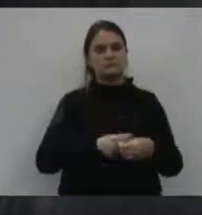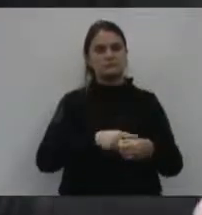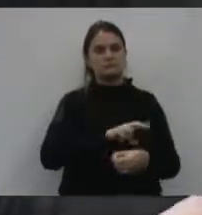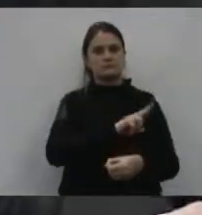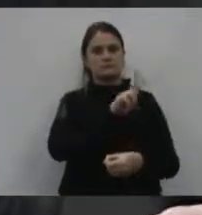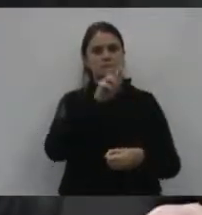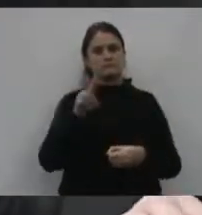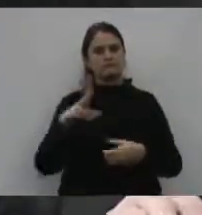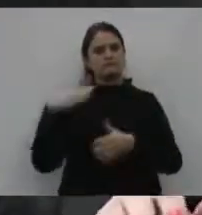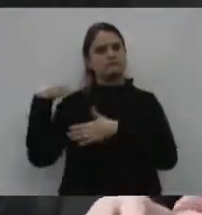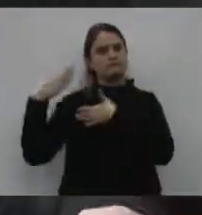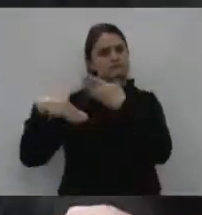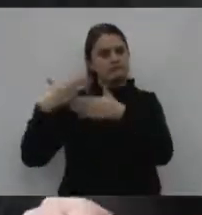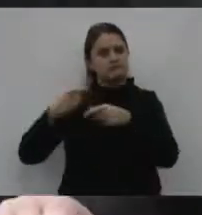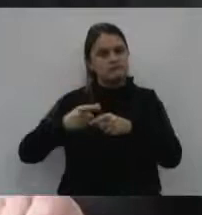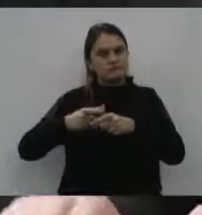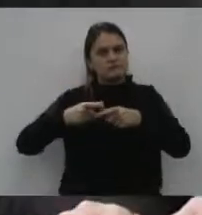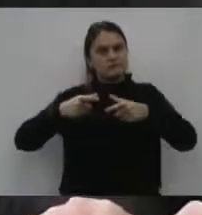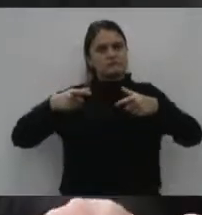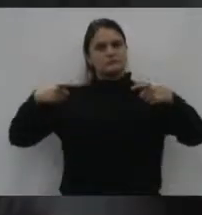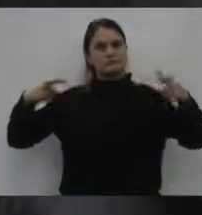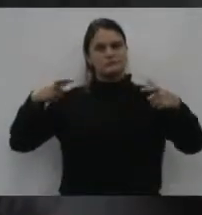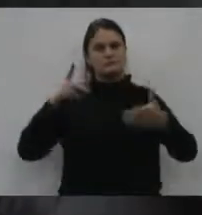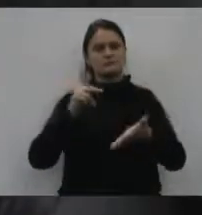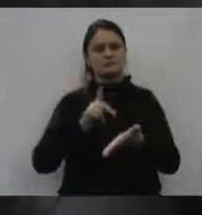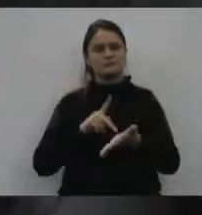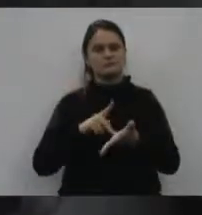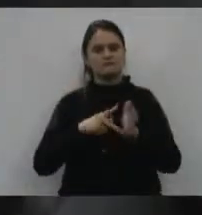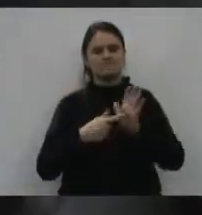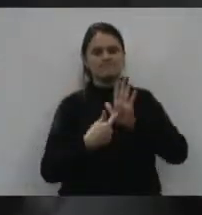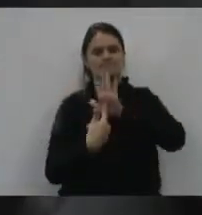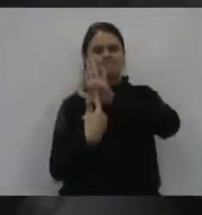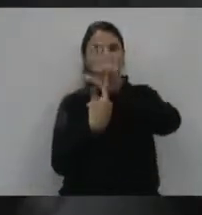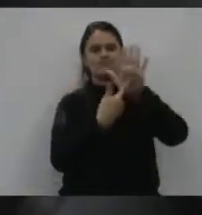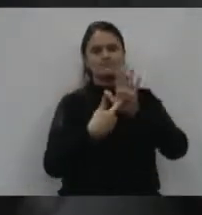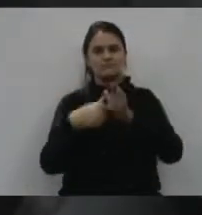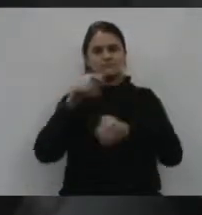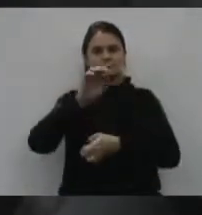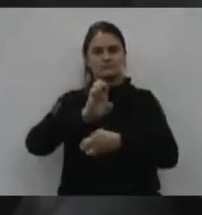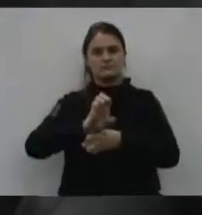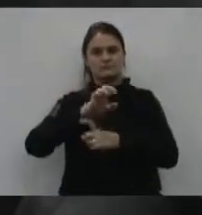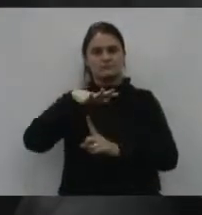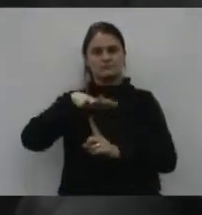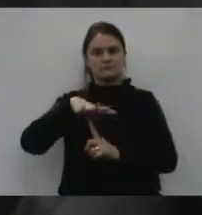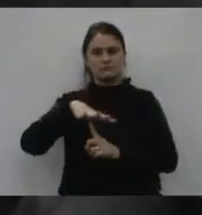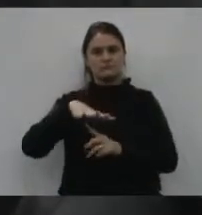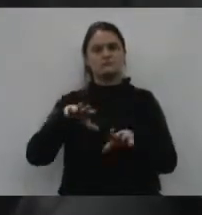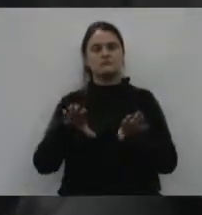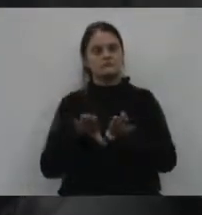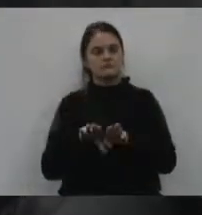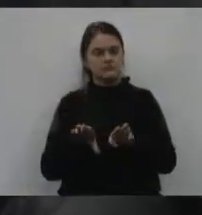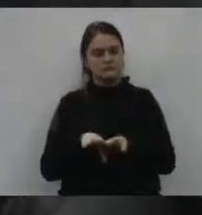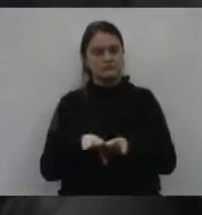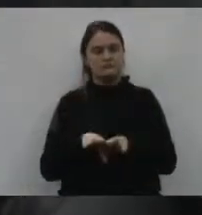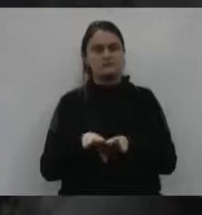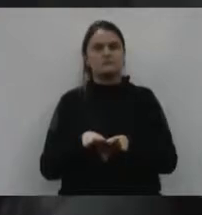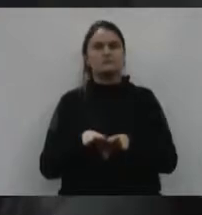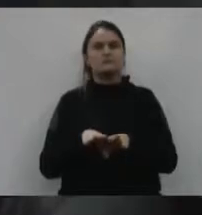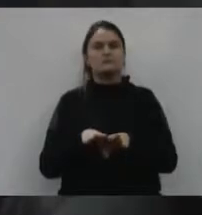União da Vitória se desenvolva, cresça e realmente se destaque com esse acesso e, principalmente, a grande